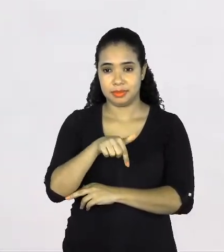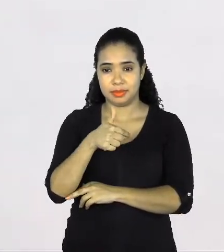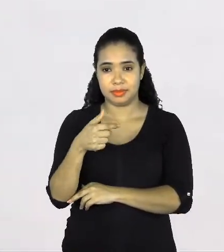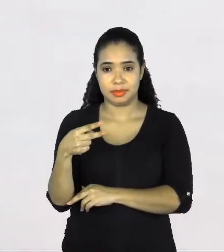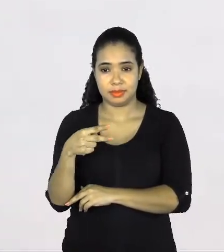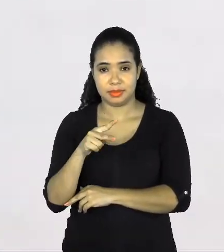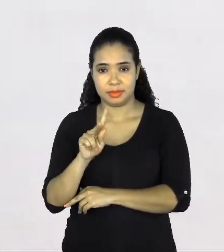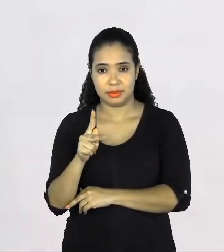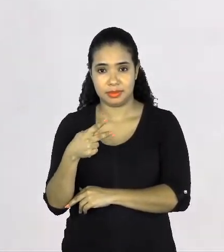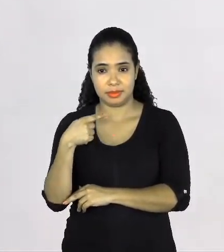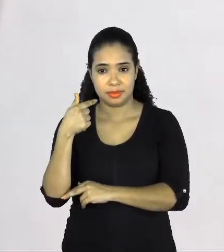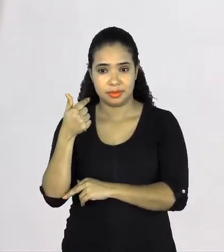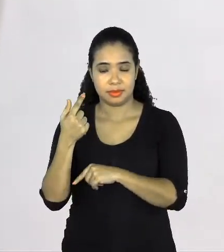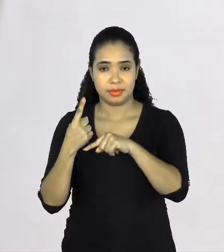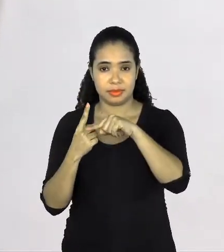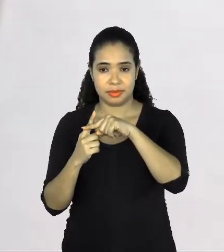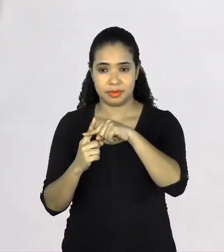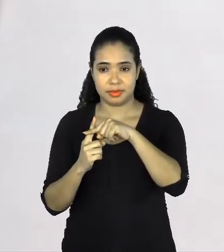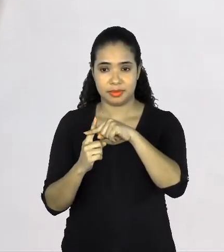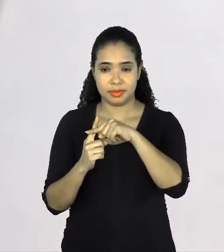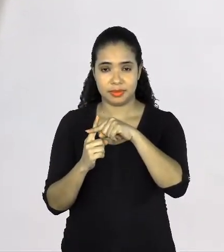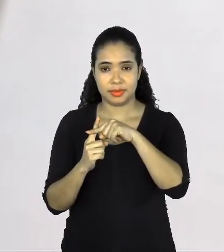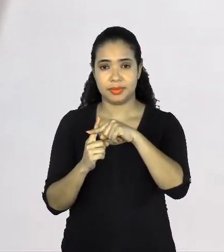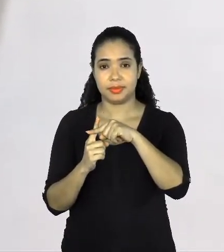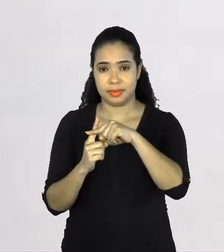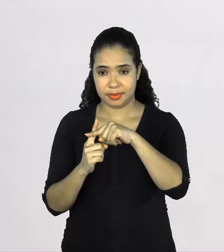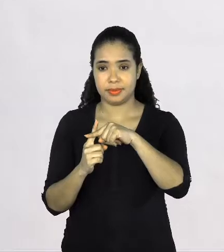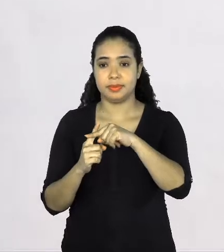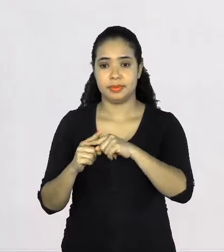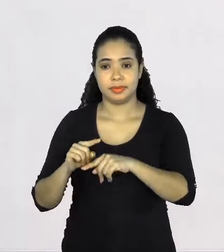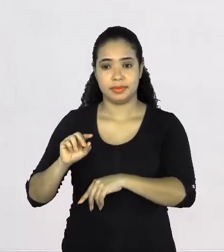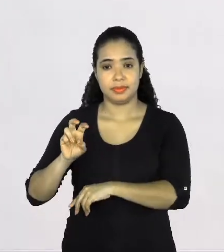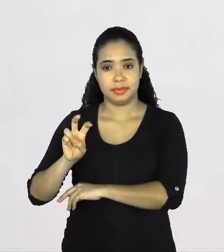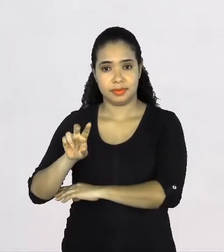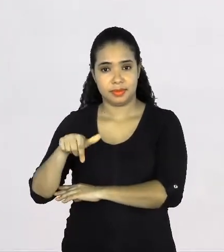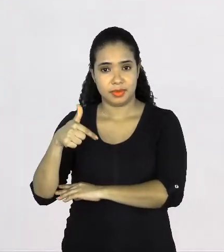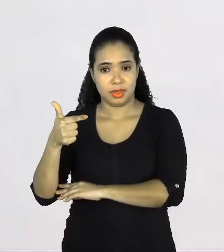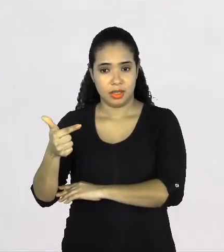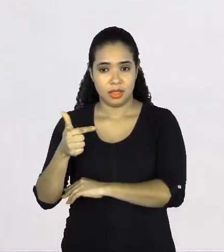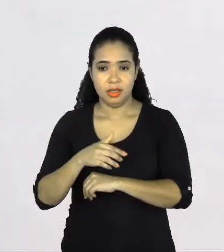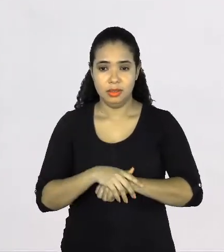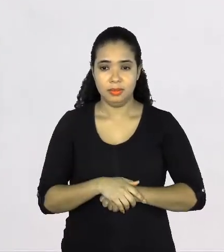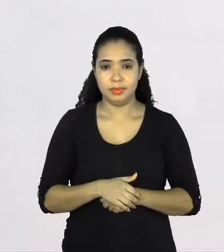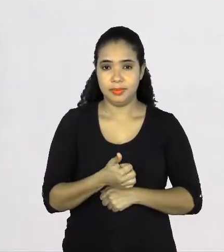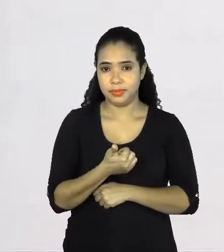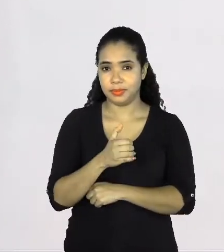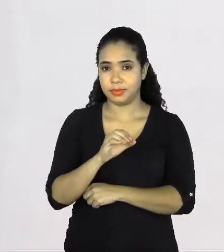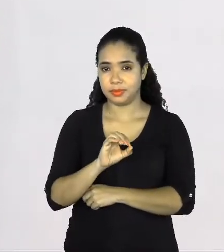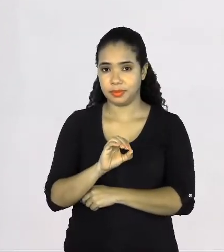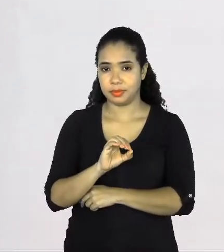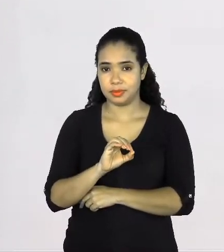mais cateto ao quadrado. Bom, 10 ao quadrado são 100,